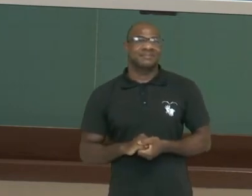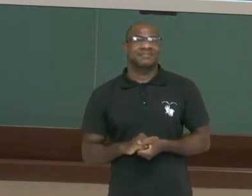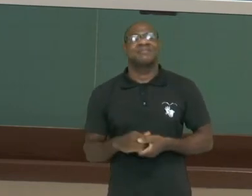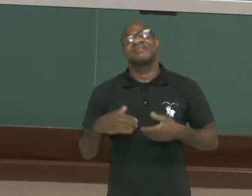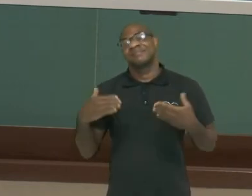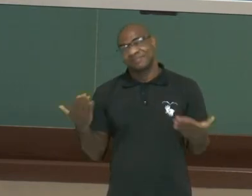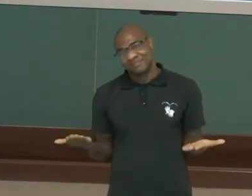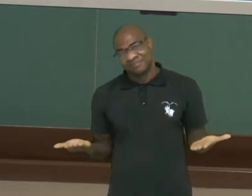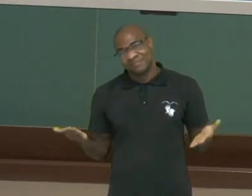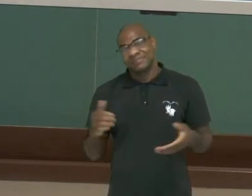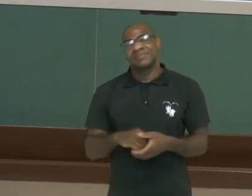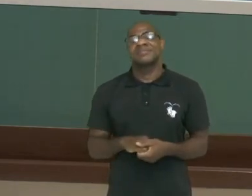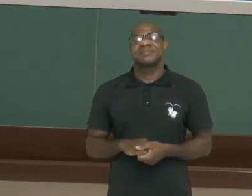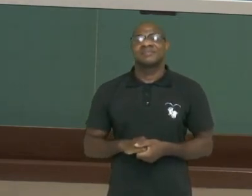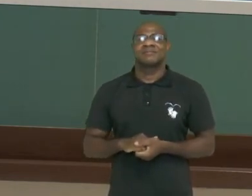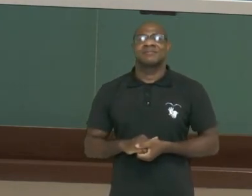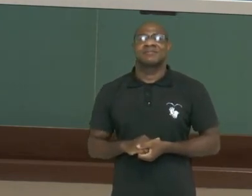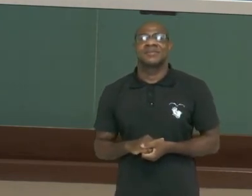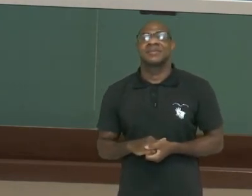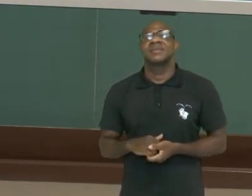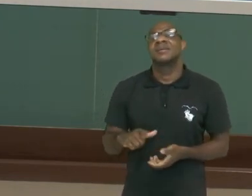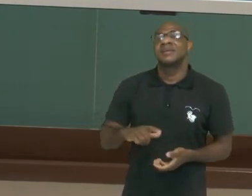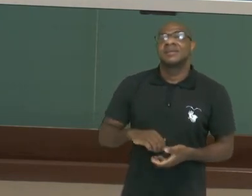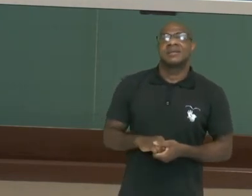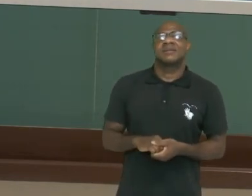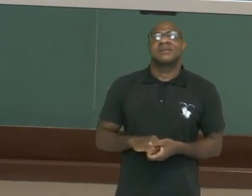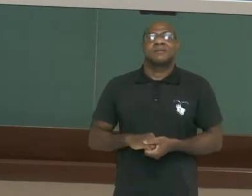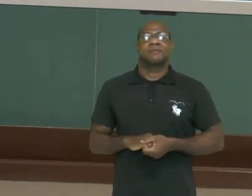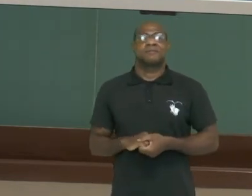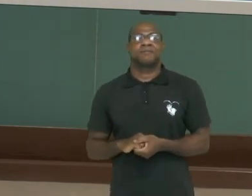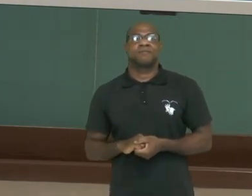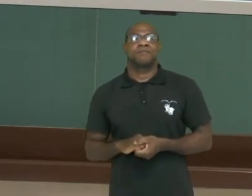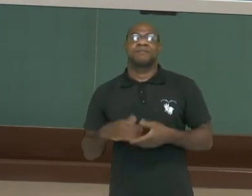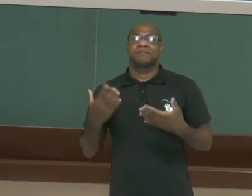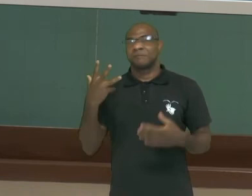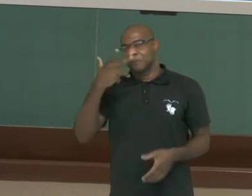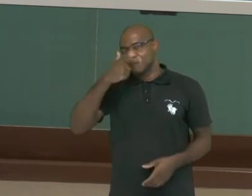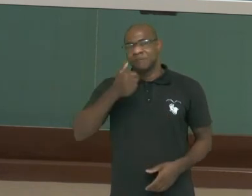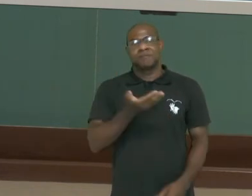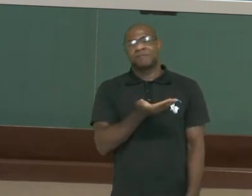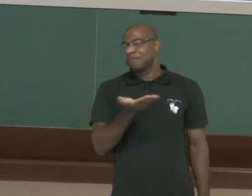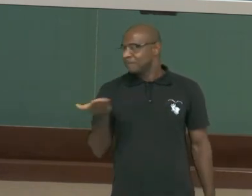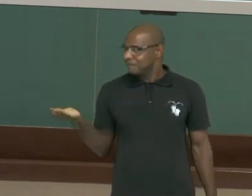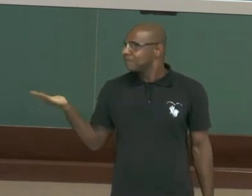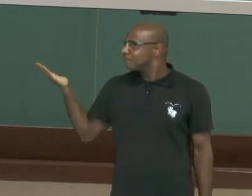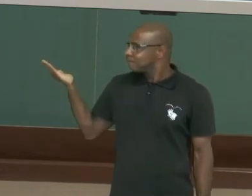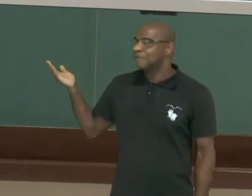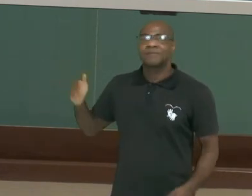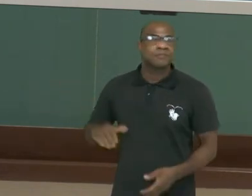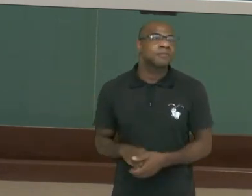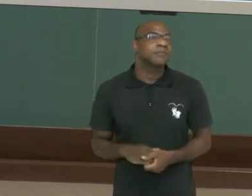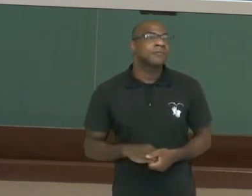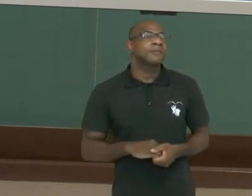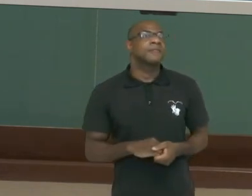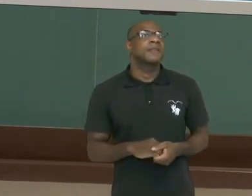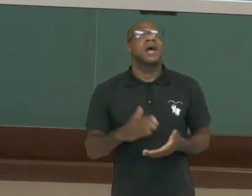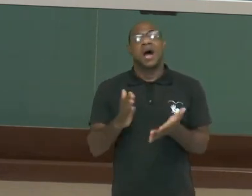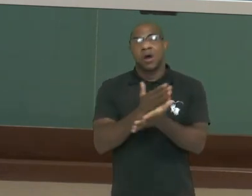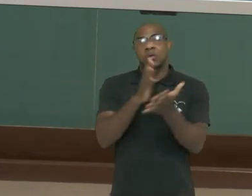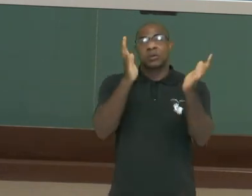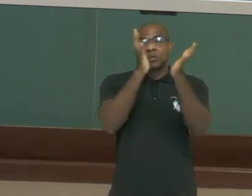então, que contempla as aves terrestres e aquáticas. Lindas, né? Muito bem. Mais algumas